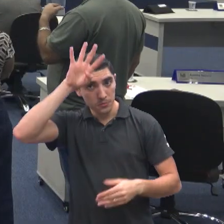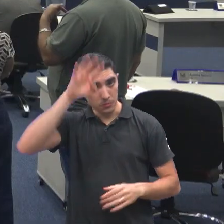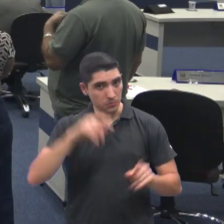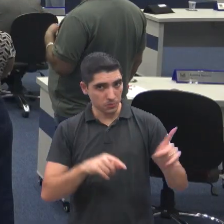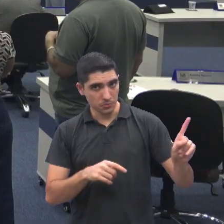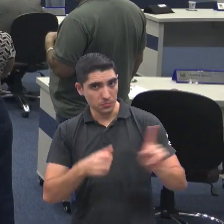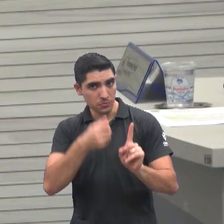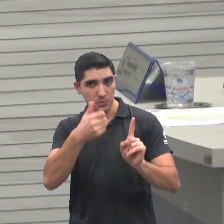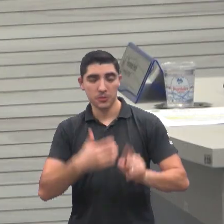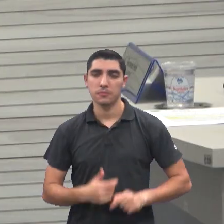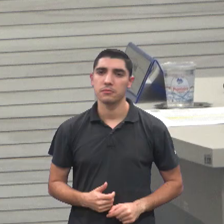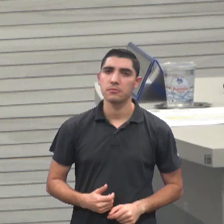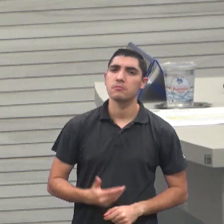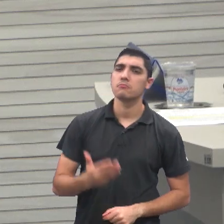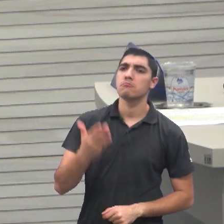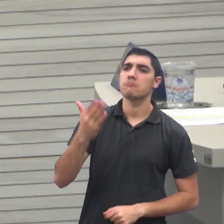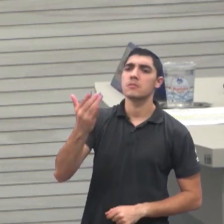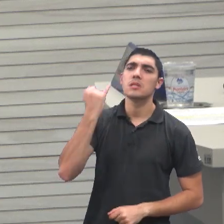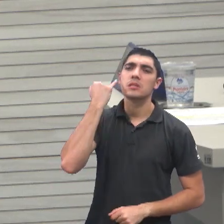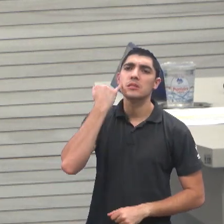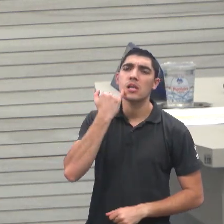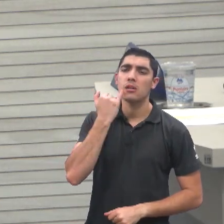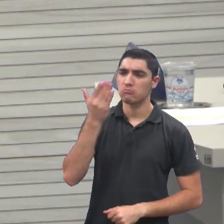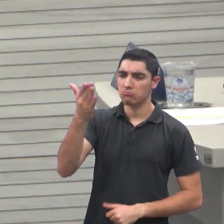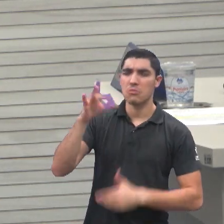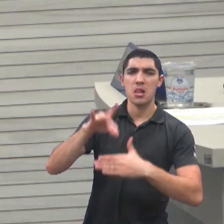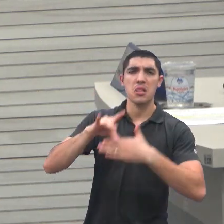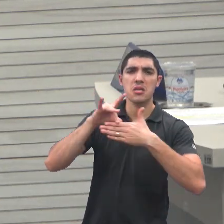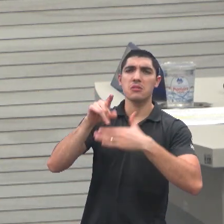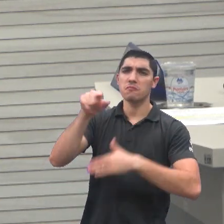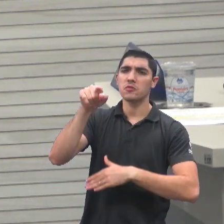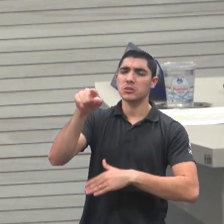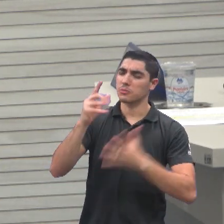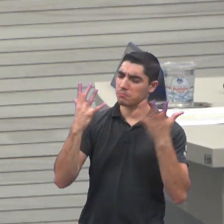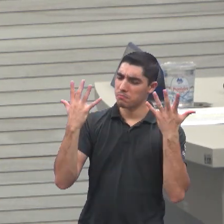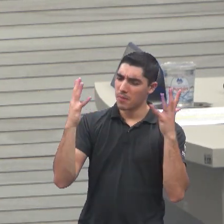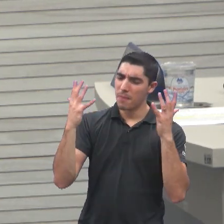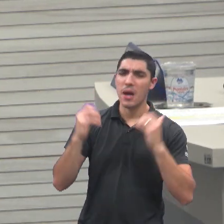Líder, parabéns pela sua iniciativa de reconhecer